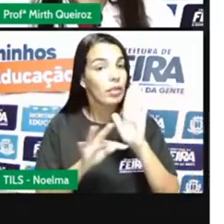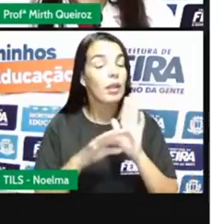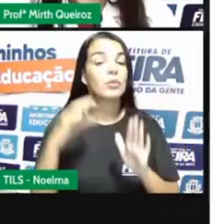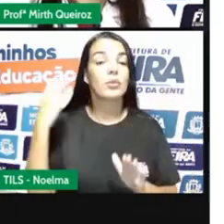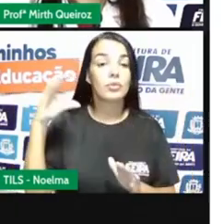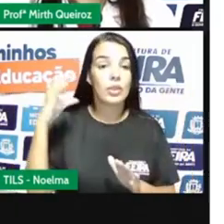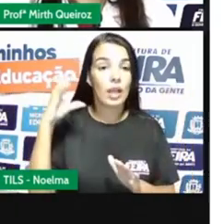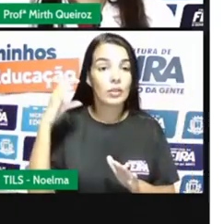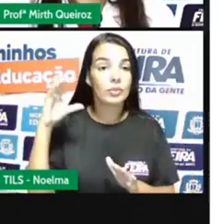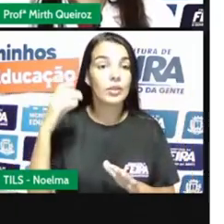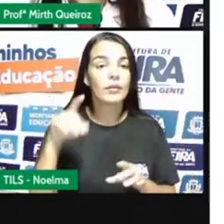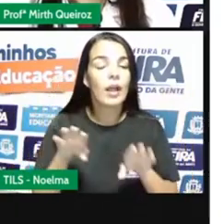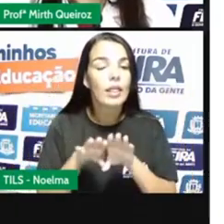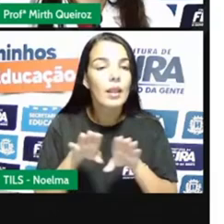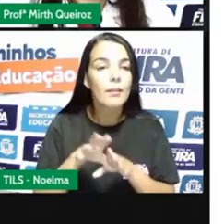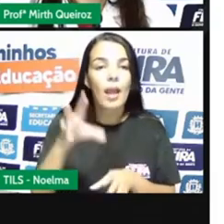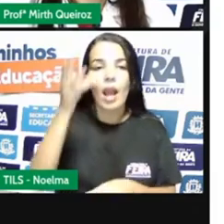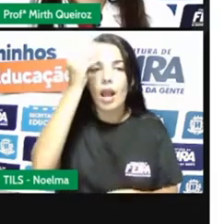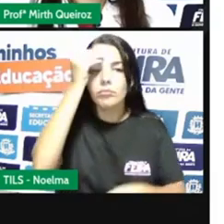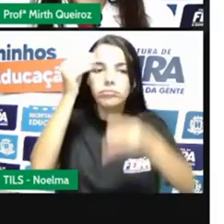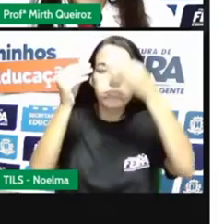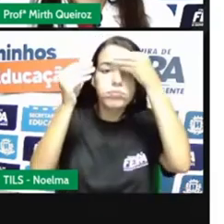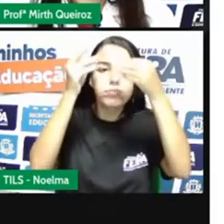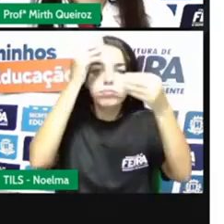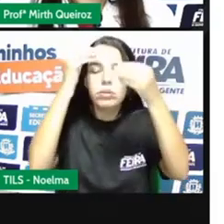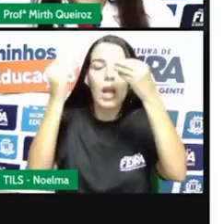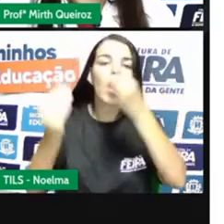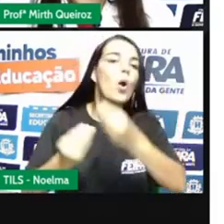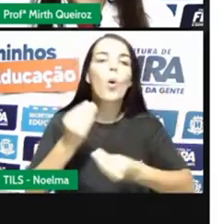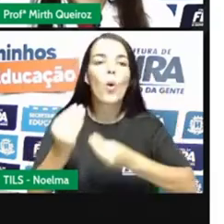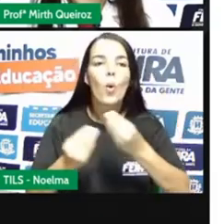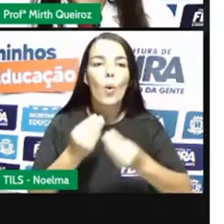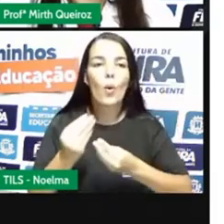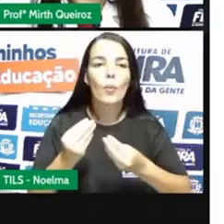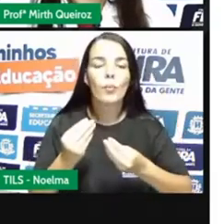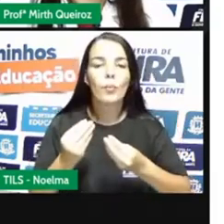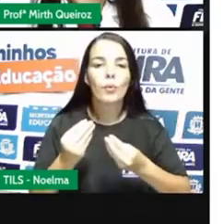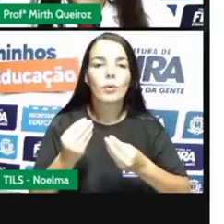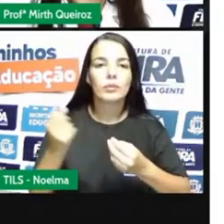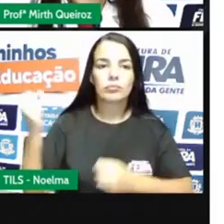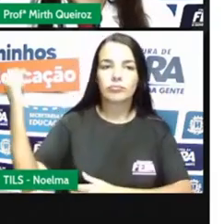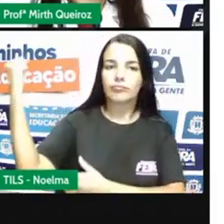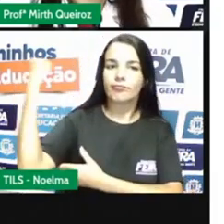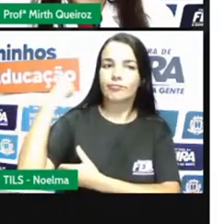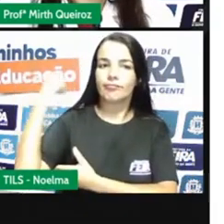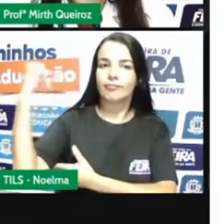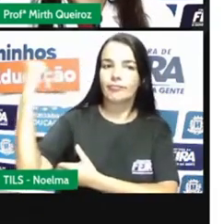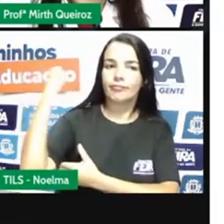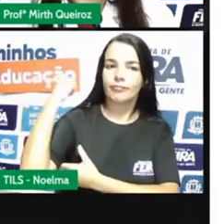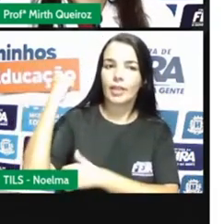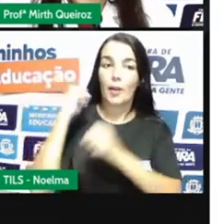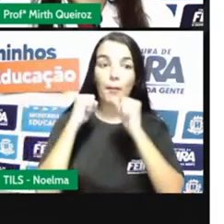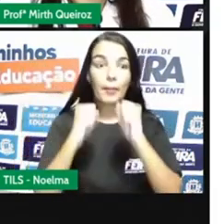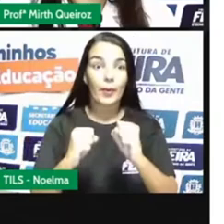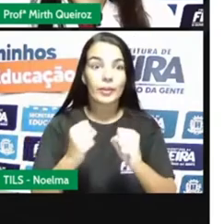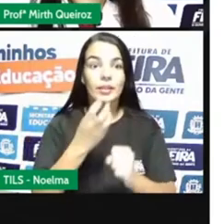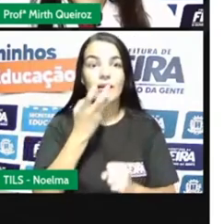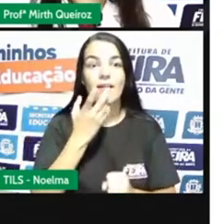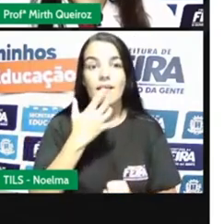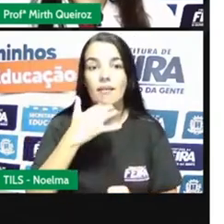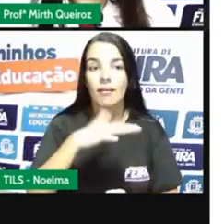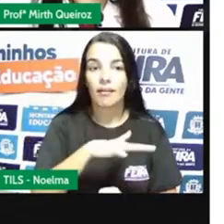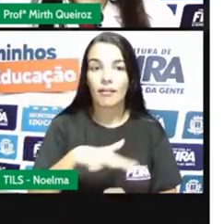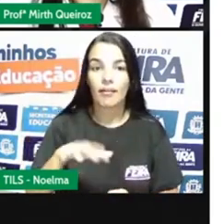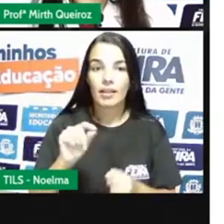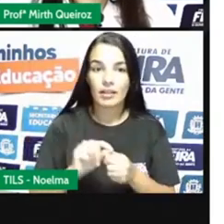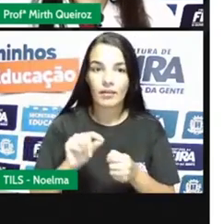científico, a gente também vai aprender um pouquinho, né, sobre quais exercícios são recomendados aí para crianças, certo?